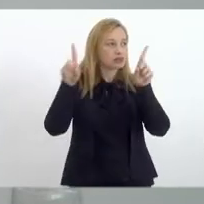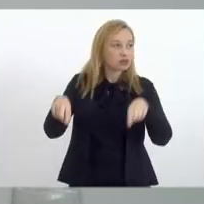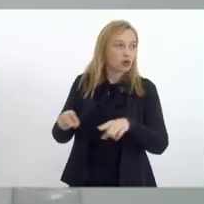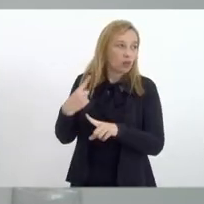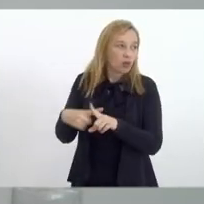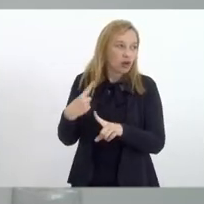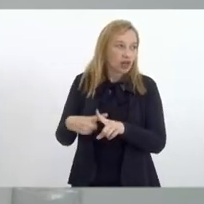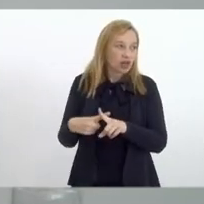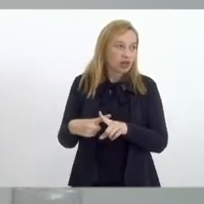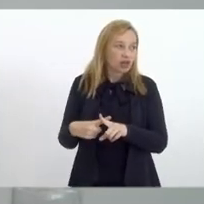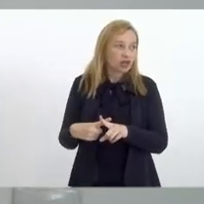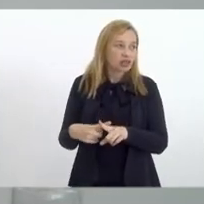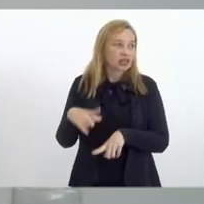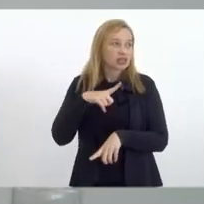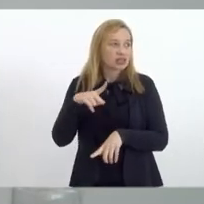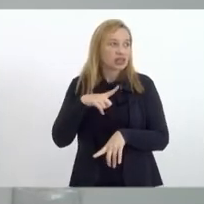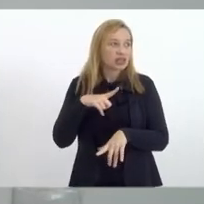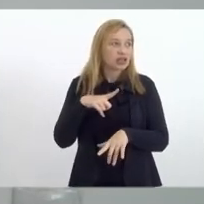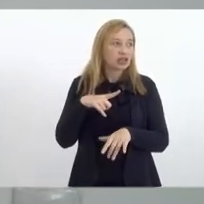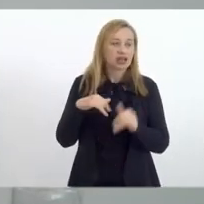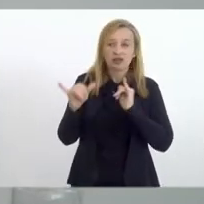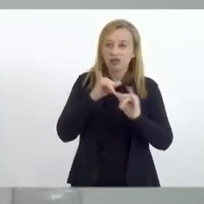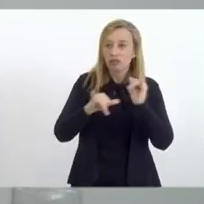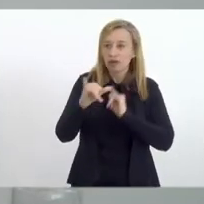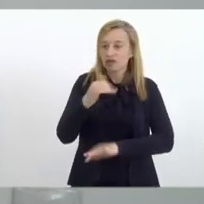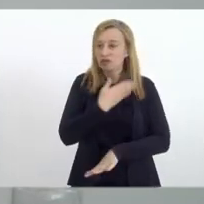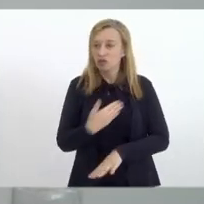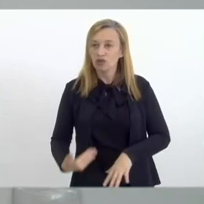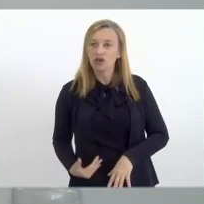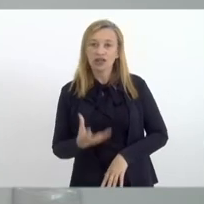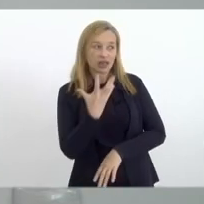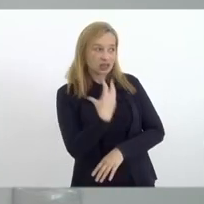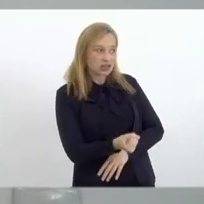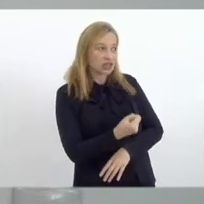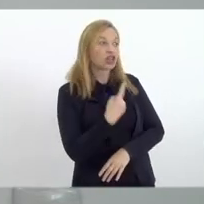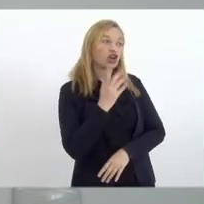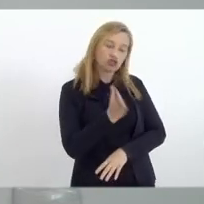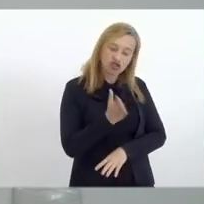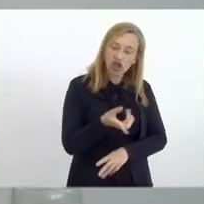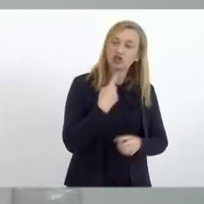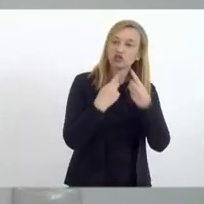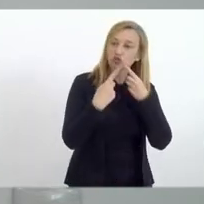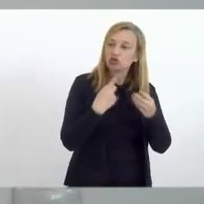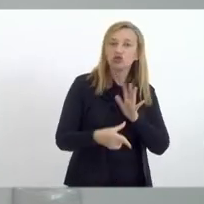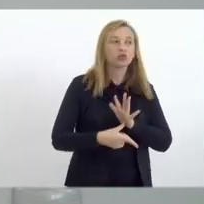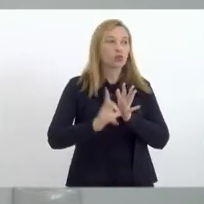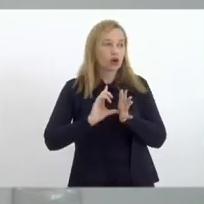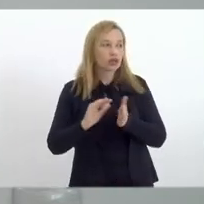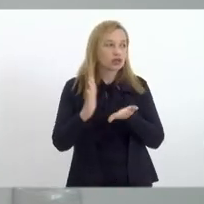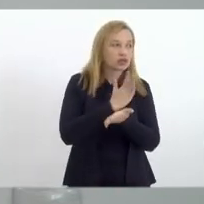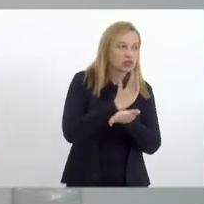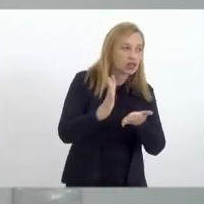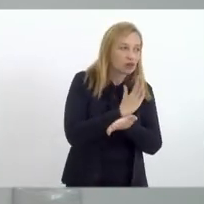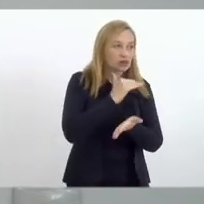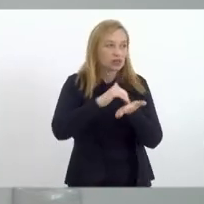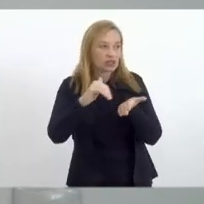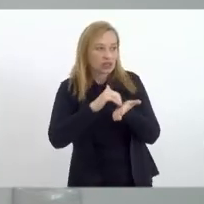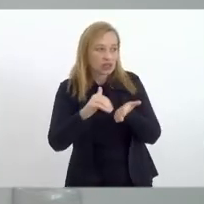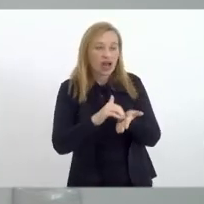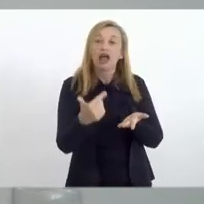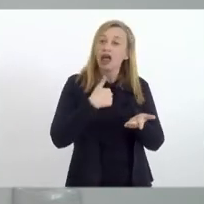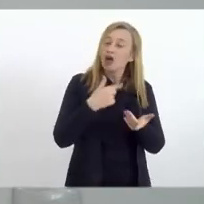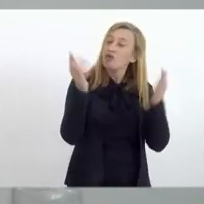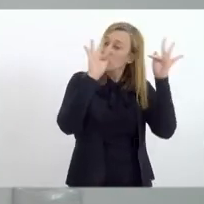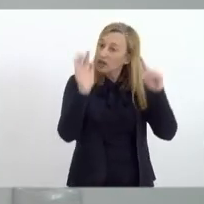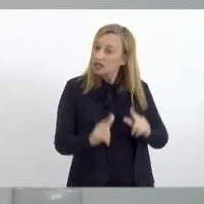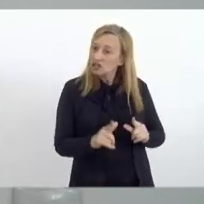Porque ter a notícia do governo que o governo é favorável, eu já tinha discutido antes com alguns secretários e fico feliz em terem